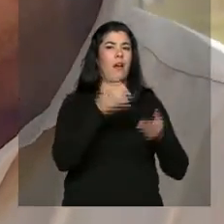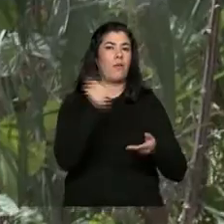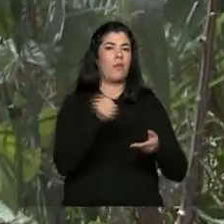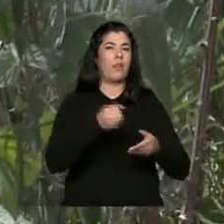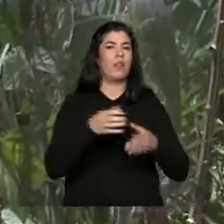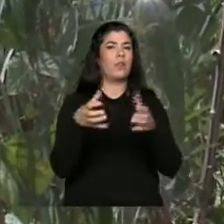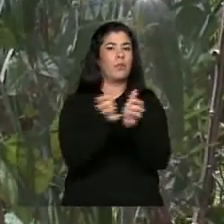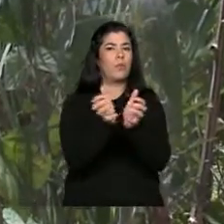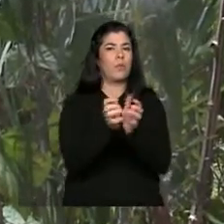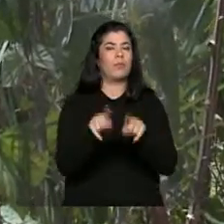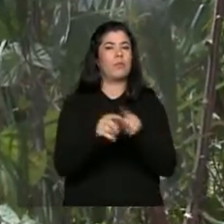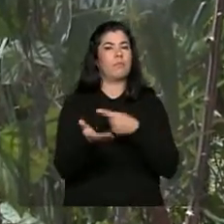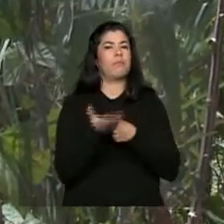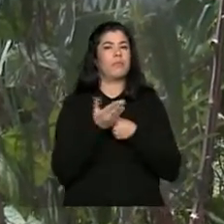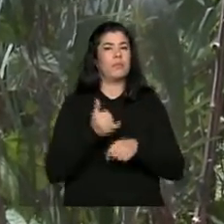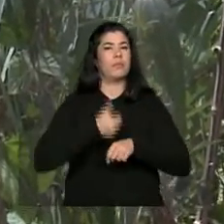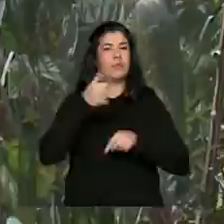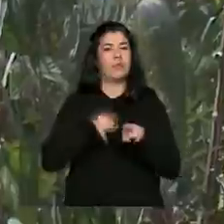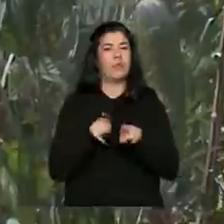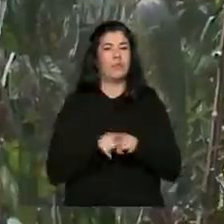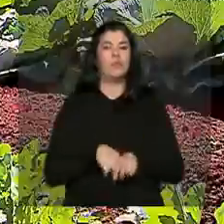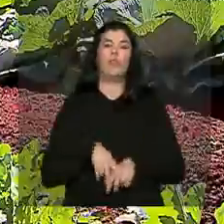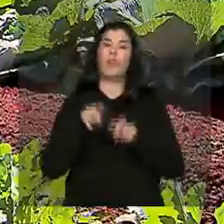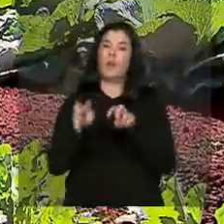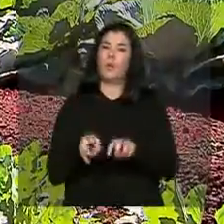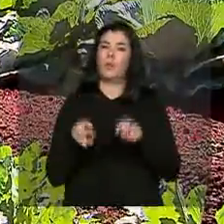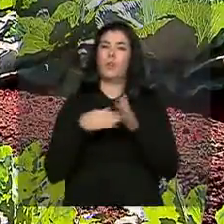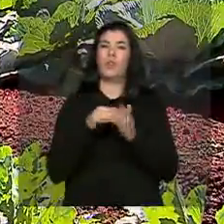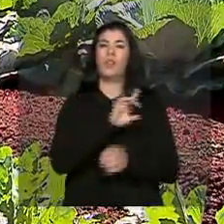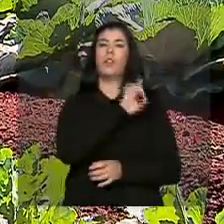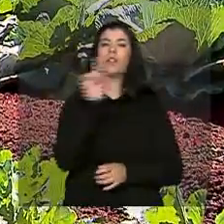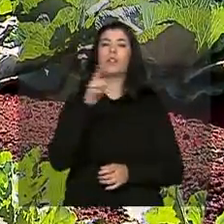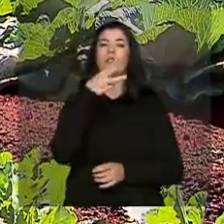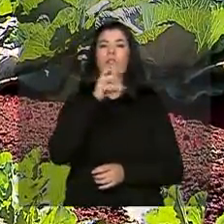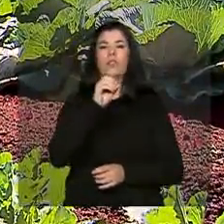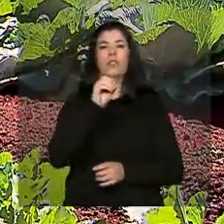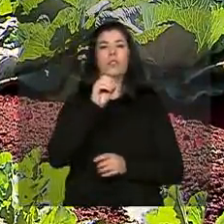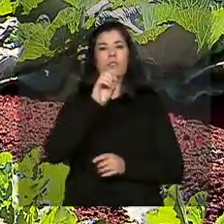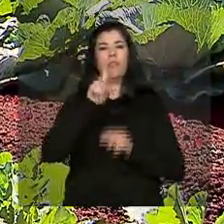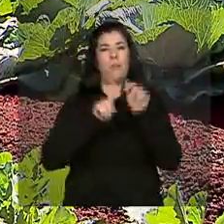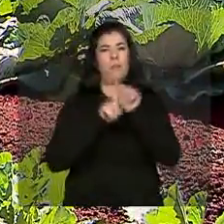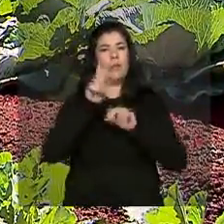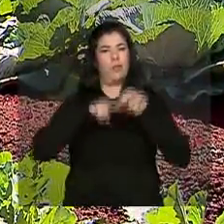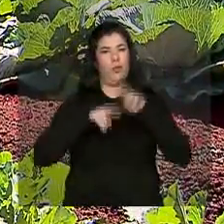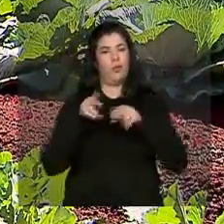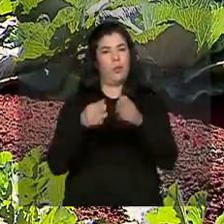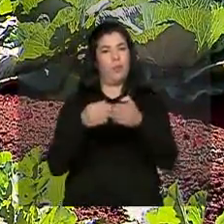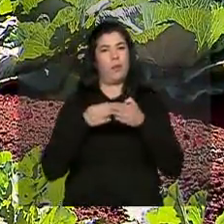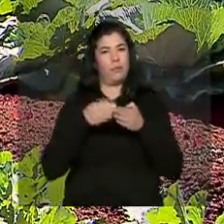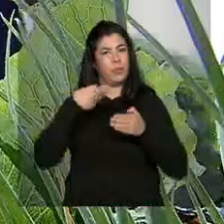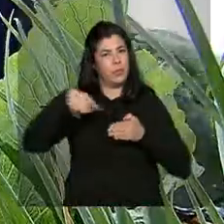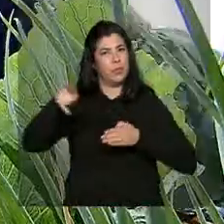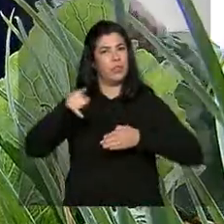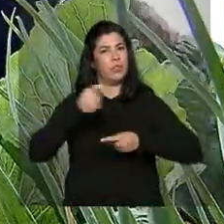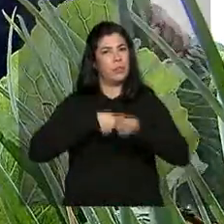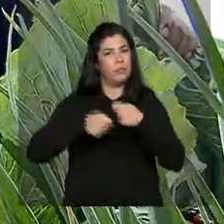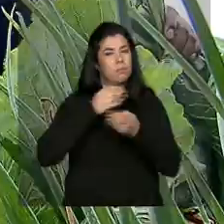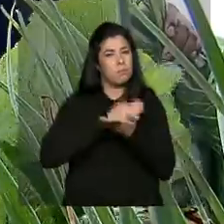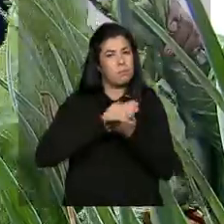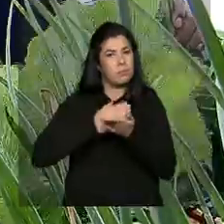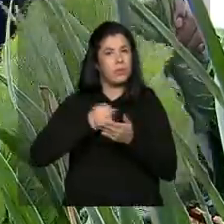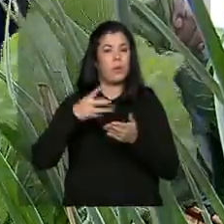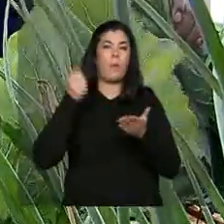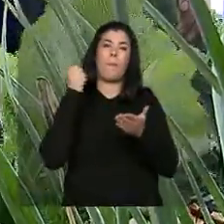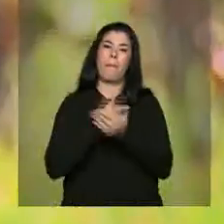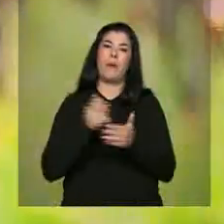renda. Agricultores com dívidas no Pronaf têm até o próximo dia 30 para solicitar a renegociação ou a